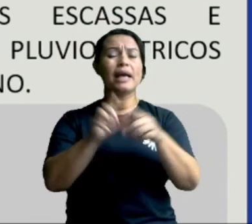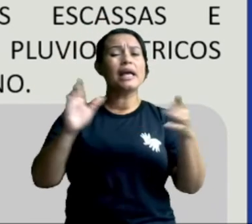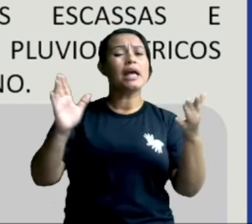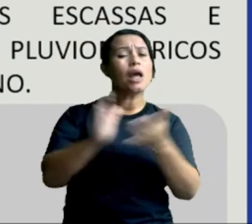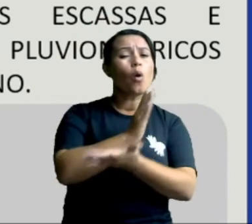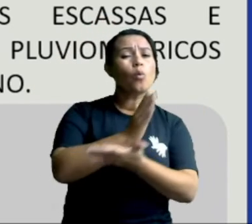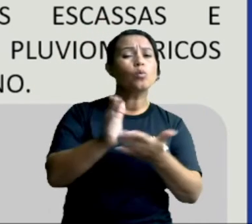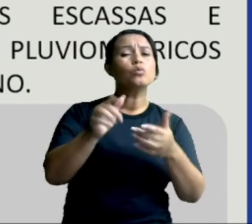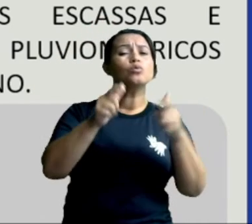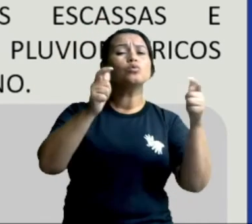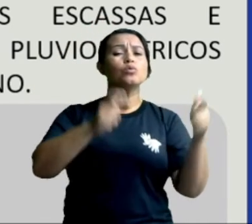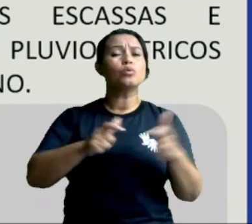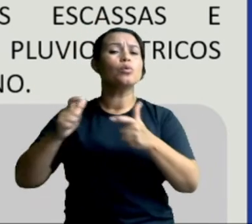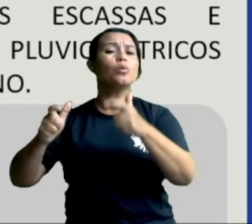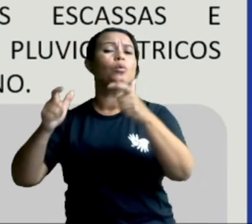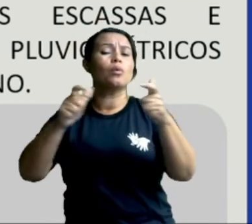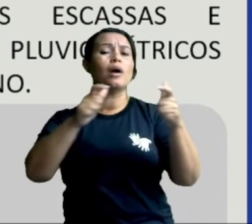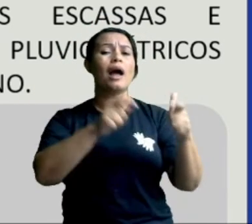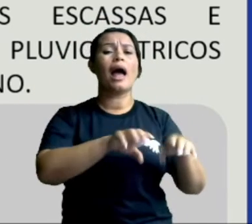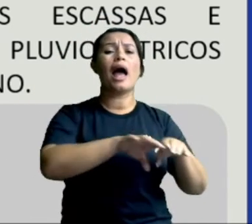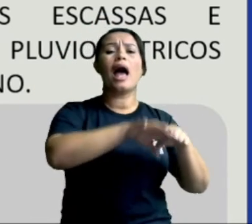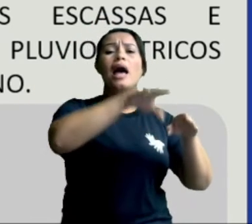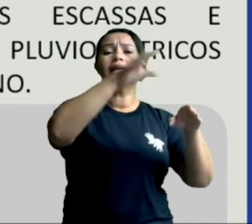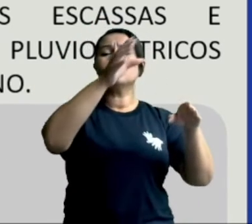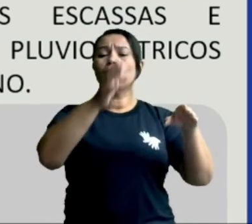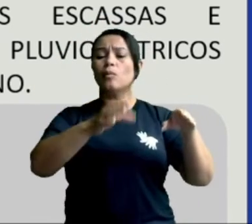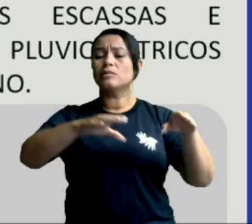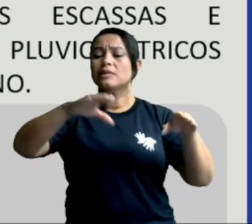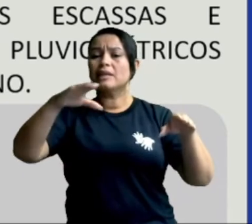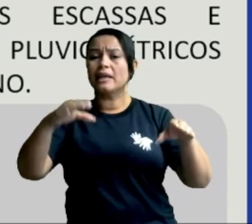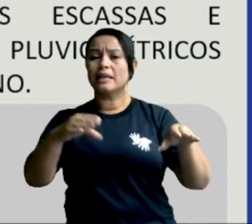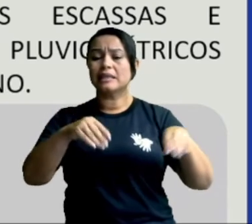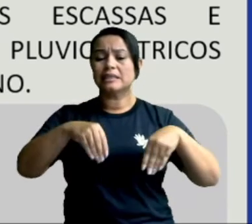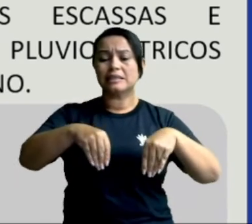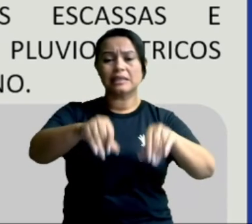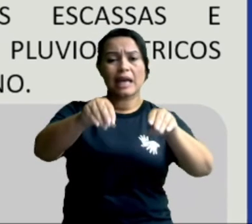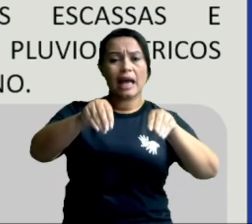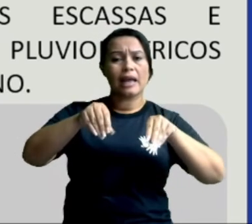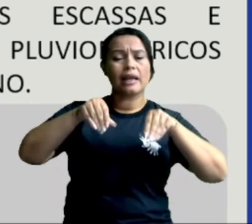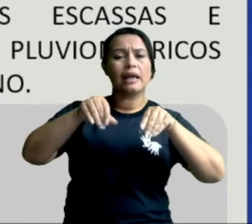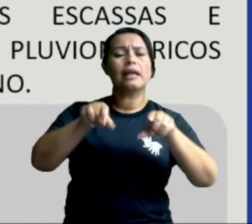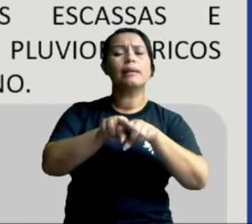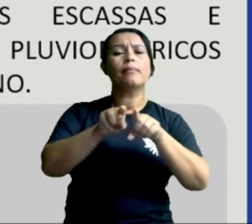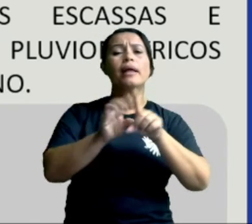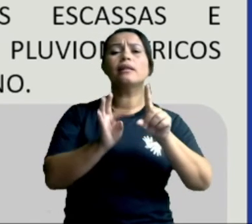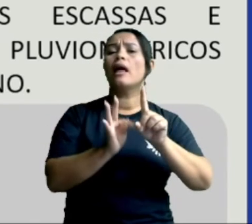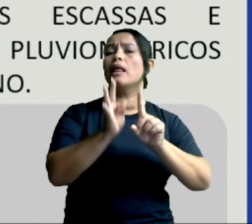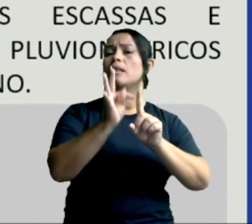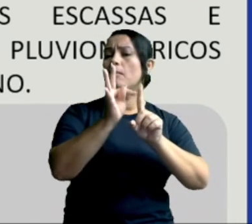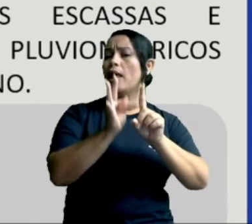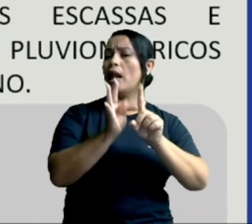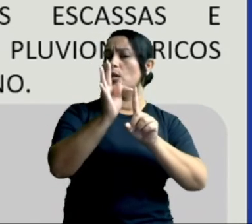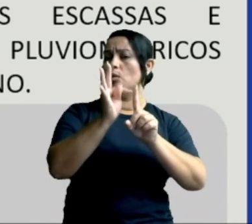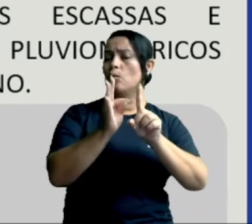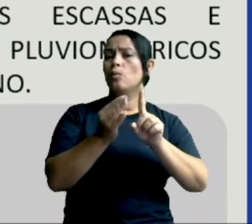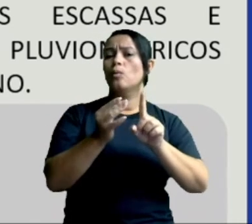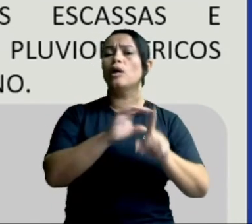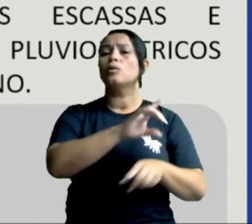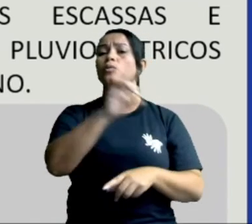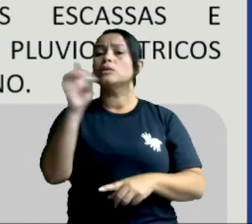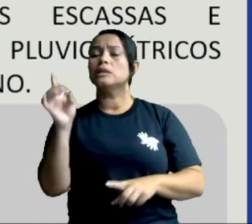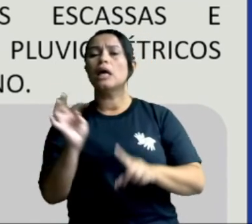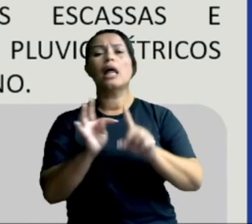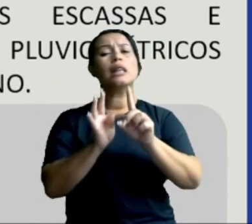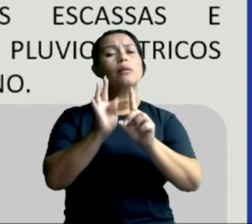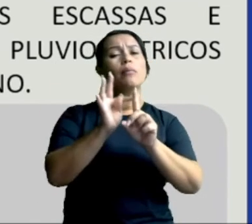depressões né tem montanhas de Areia a temperatura durante o dia com